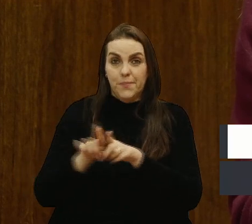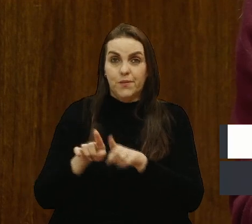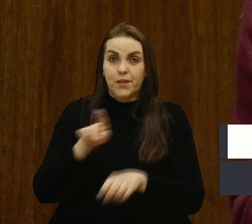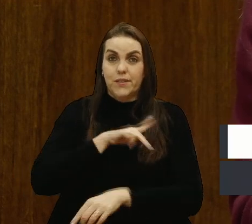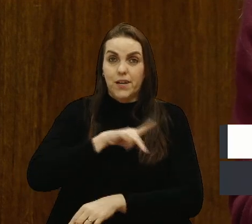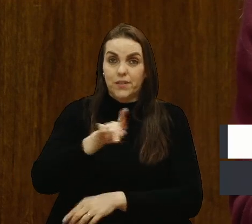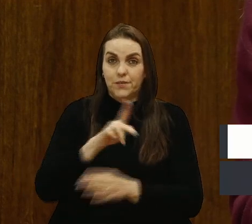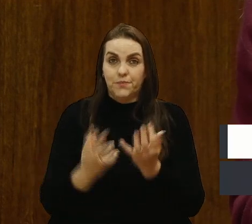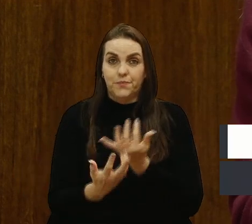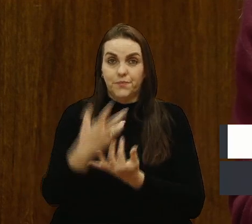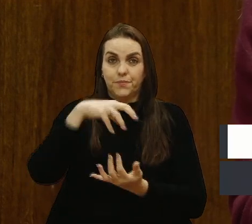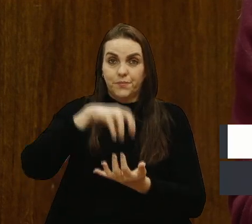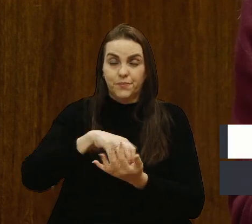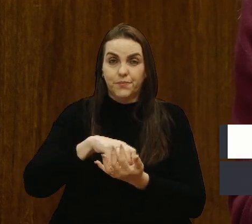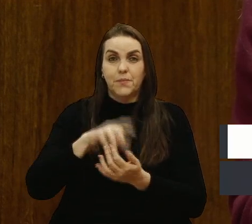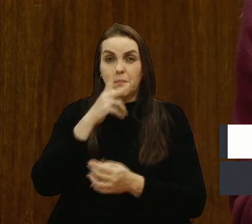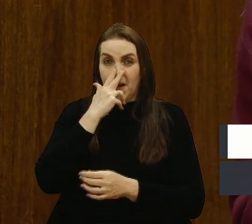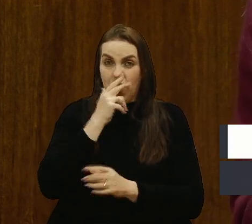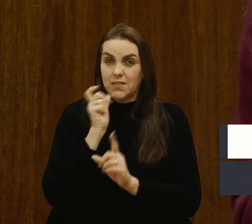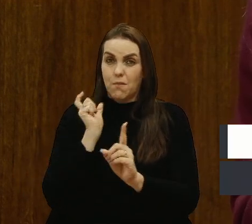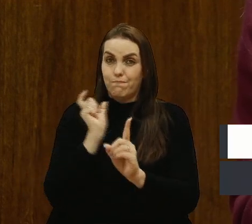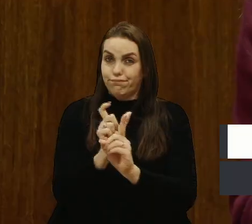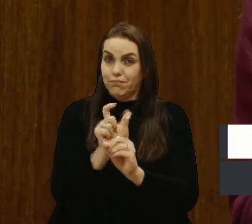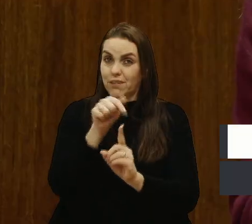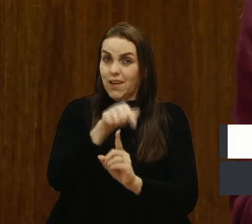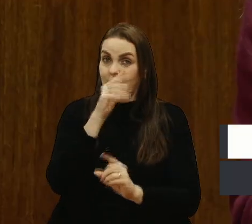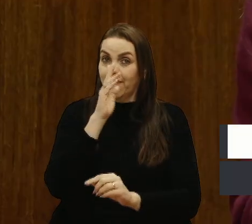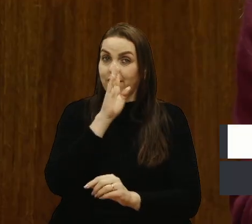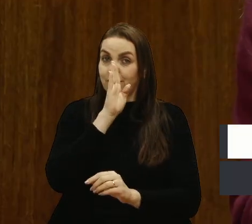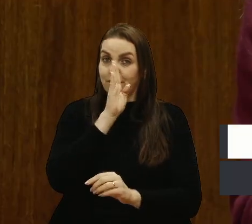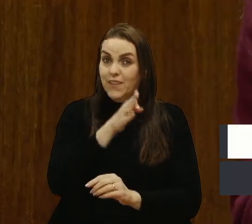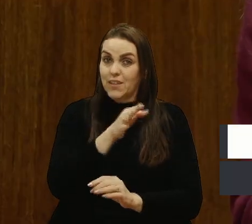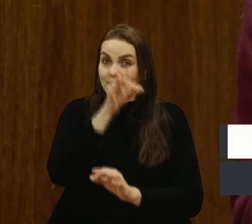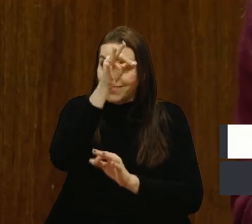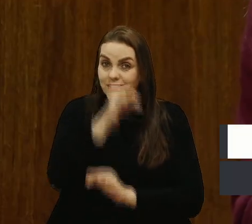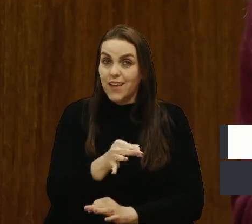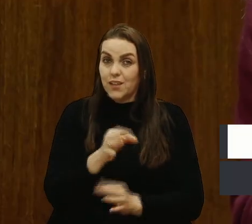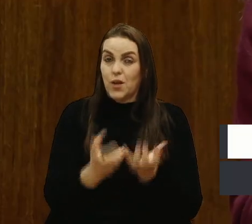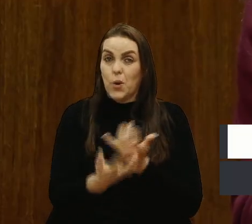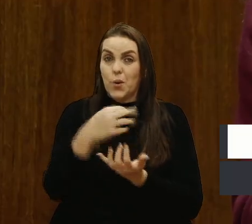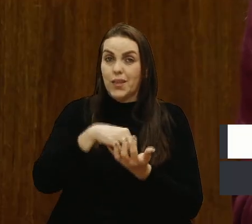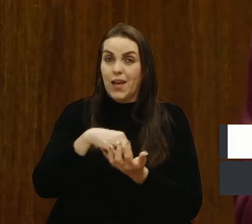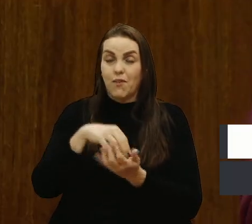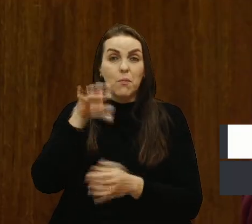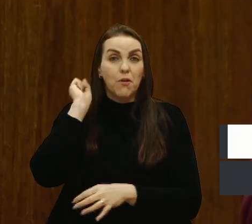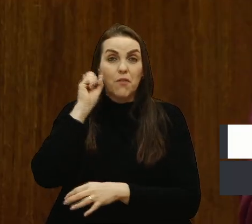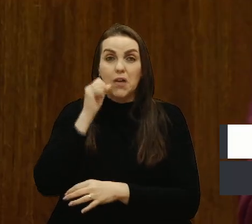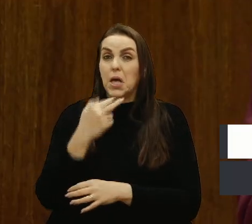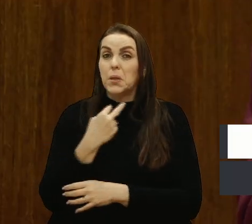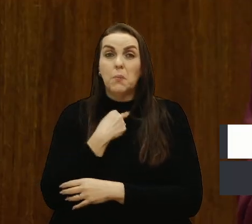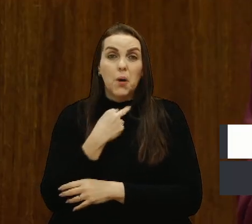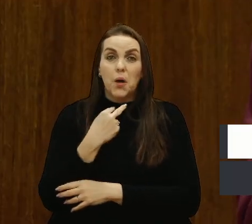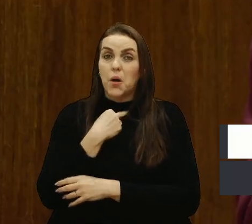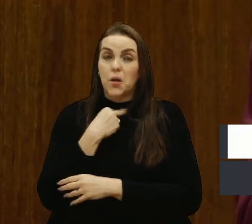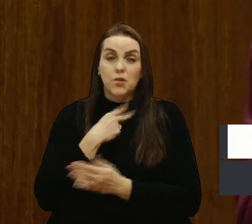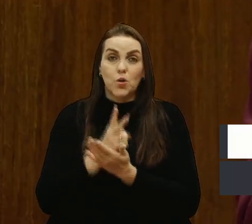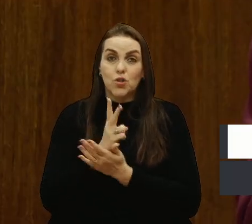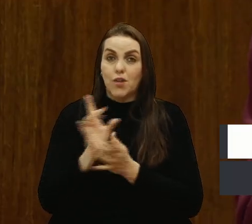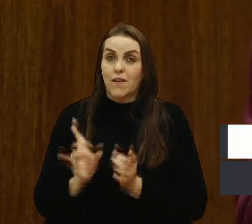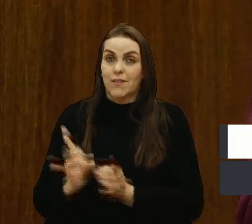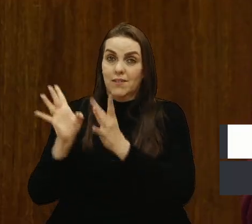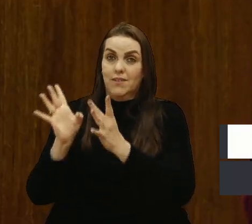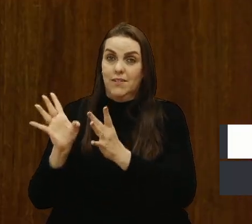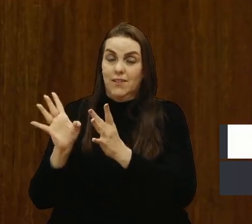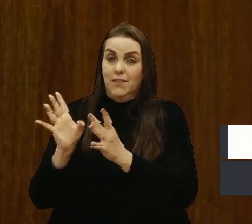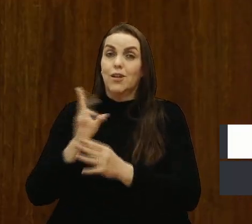parece, sim, que é um ataque frontal à Codeca. Logo mais a gente vai começar a ouvir que não tem mais como manter e que vão ter que privatizar. Esse remédio